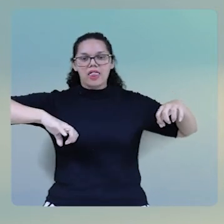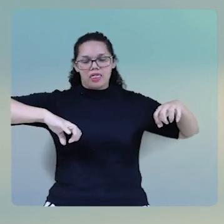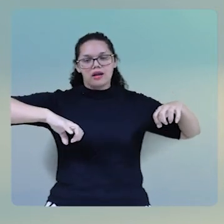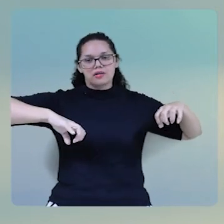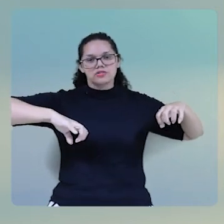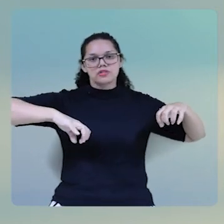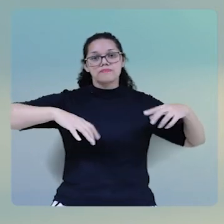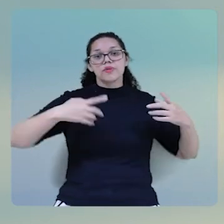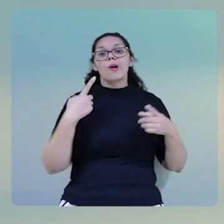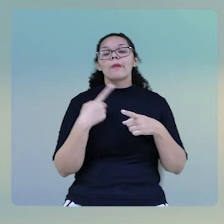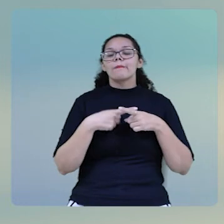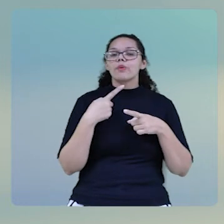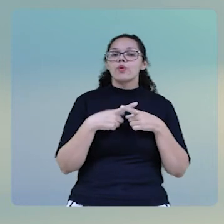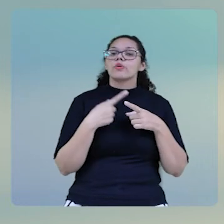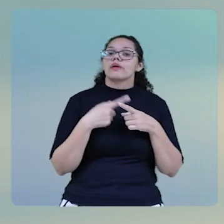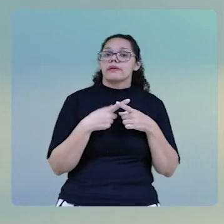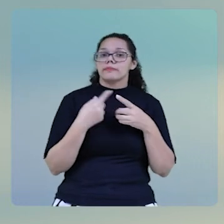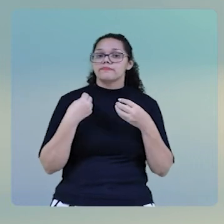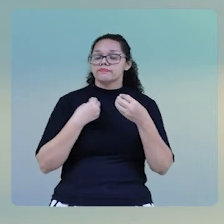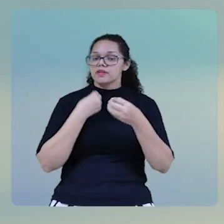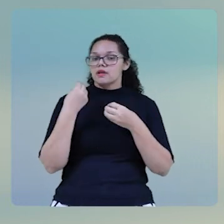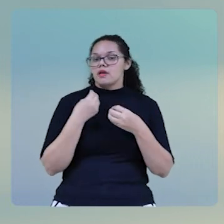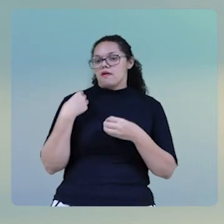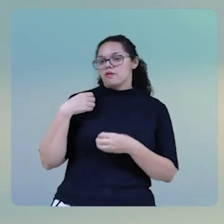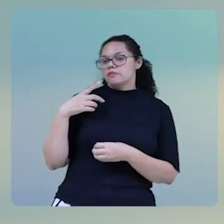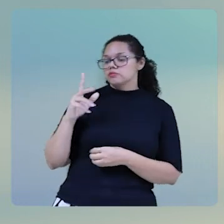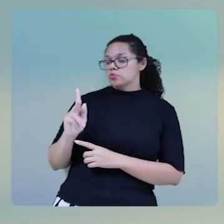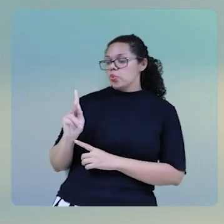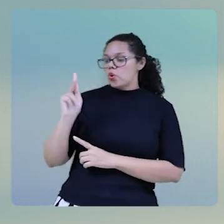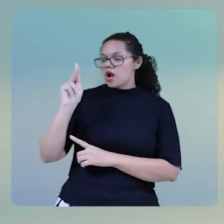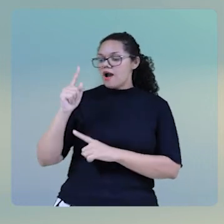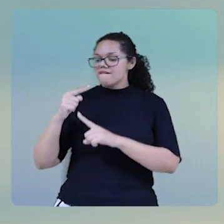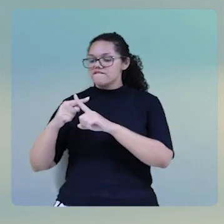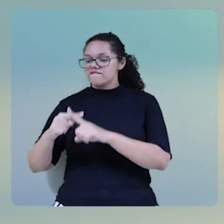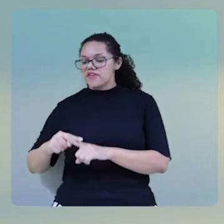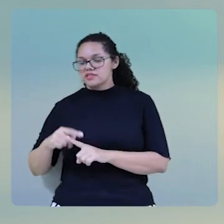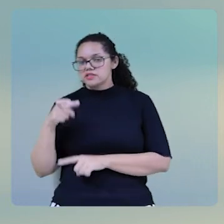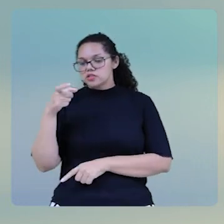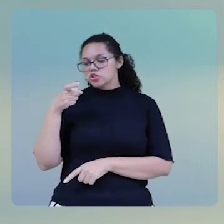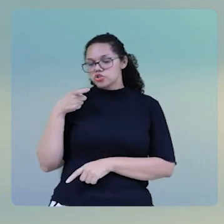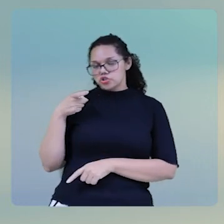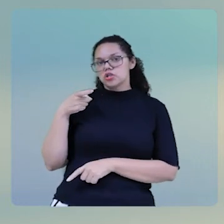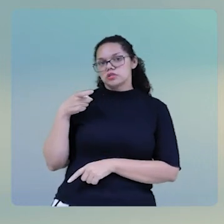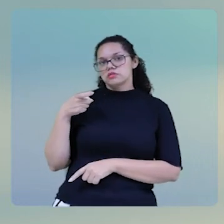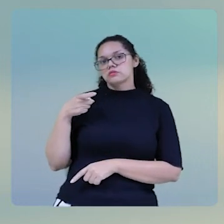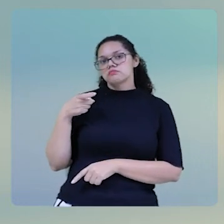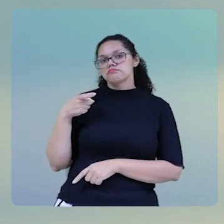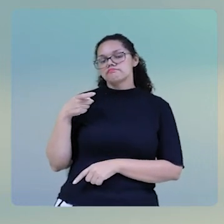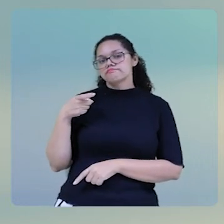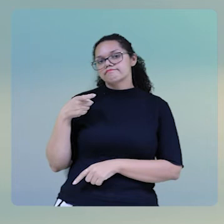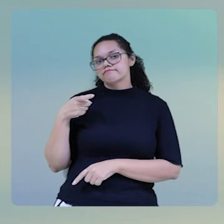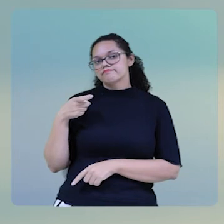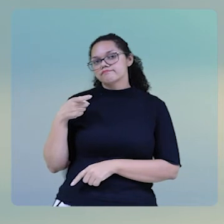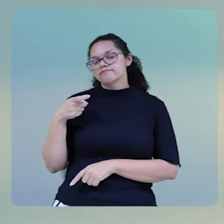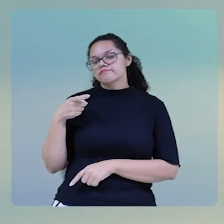força elástica ela vai ser o produto do K vezes o X. Vai ser o produto da constante vezes o quê? Vezes